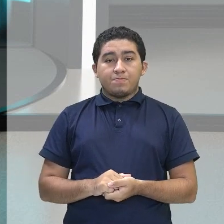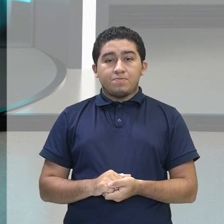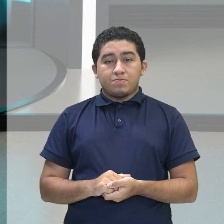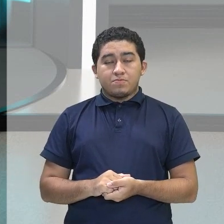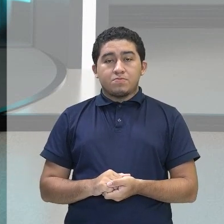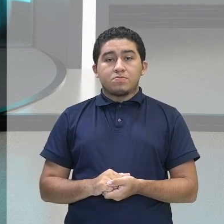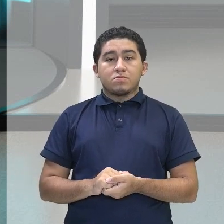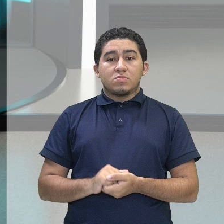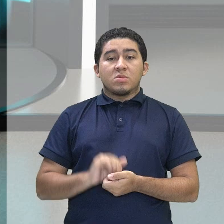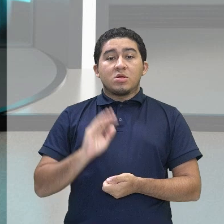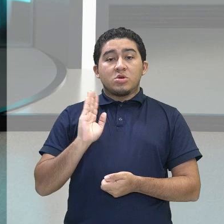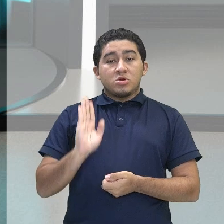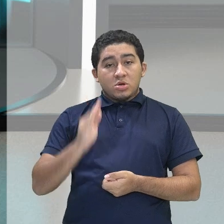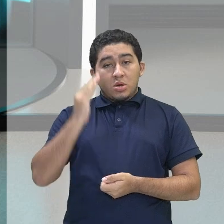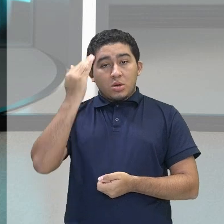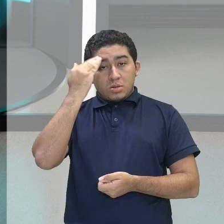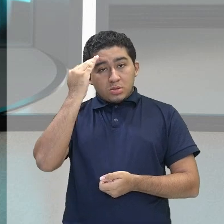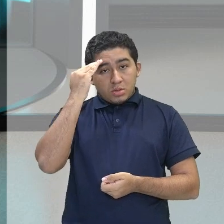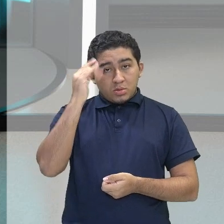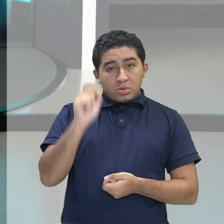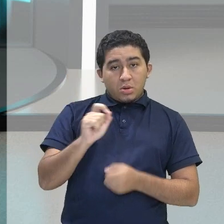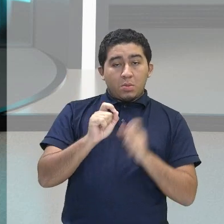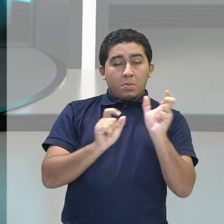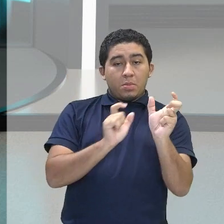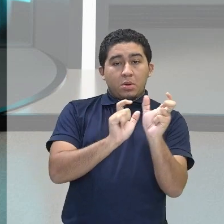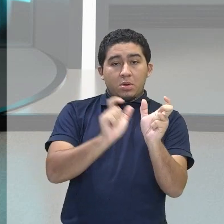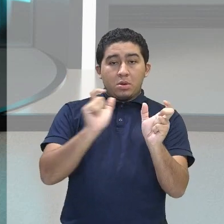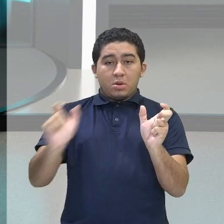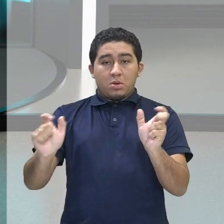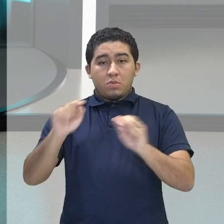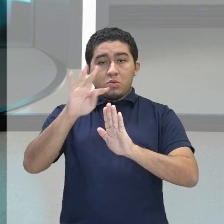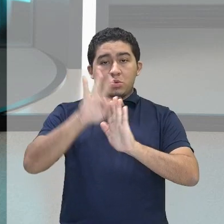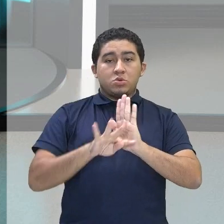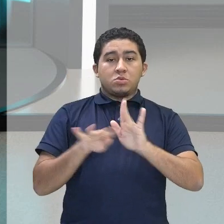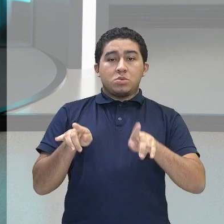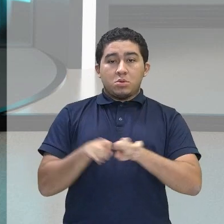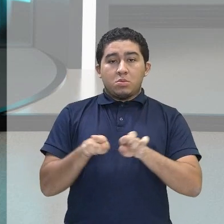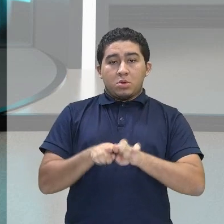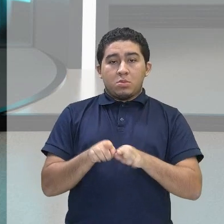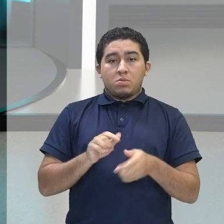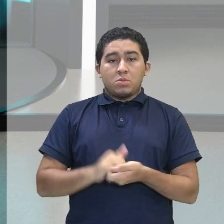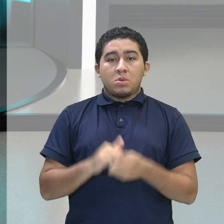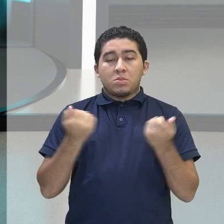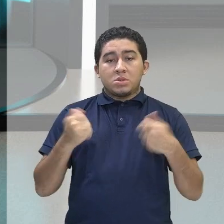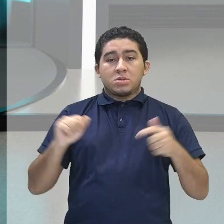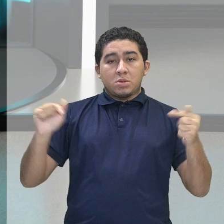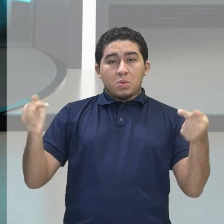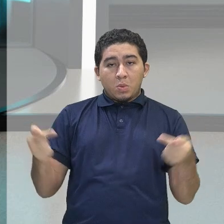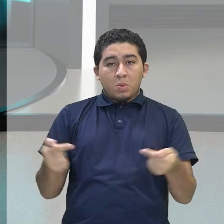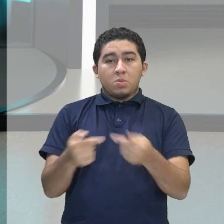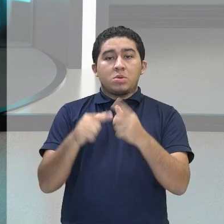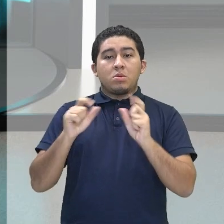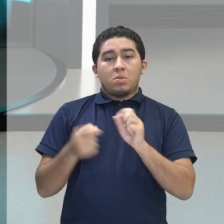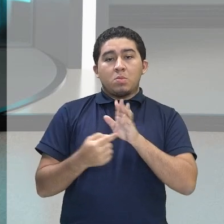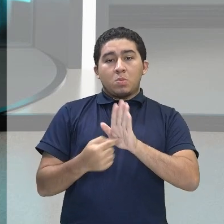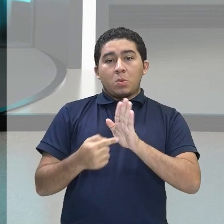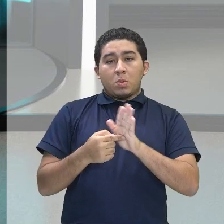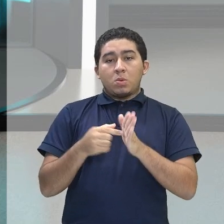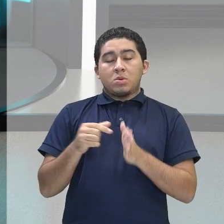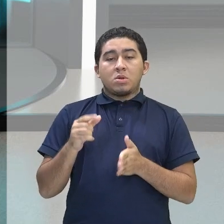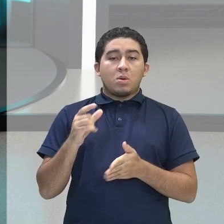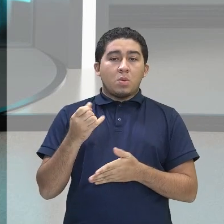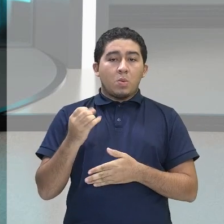me guiando. Eu vou procurar essas palavras dentro do meu texto também. Aí eu tenho que confirmar se elas vão aparecer lá ou se o texto